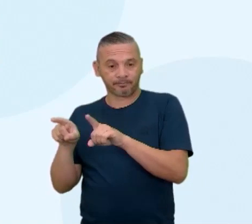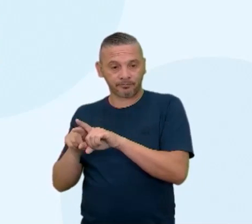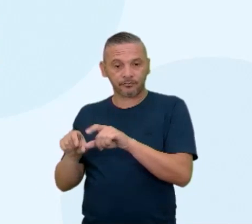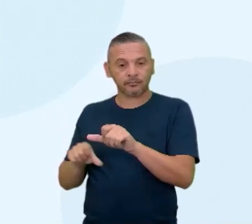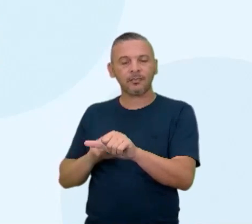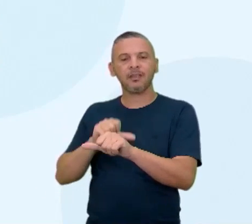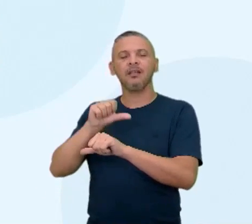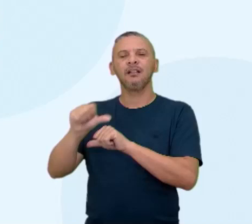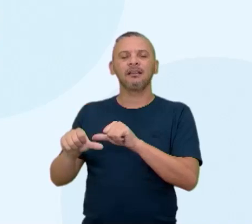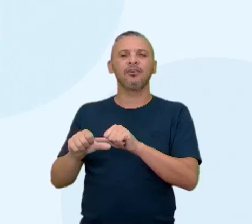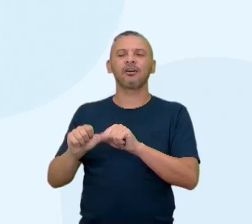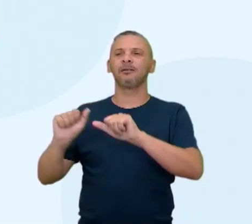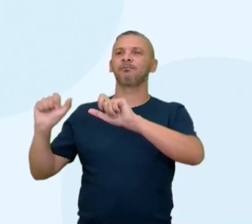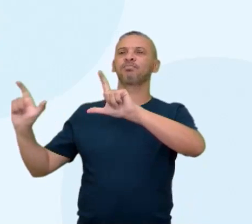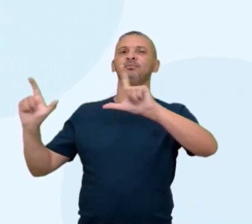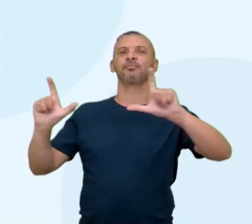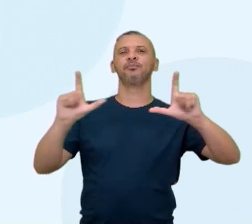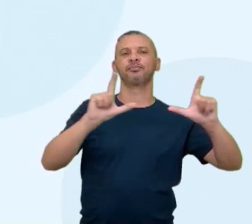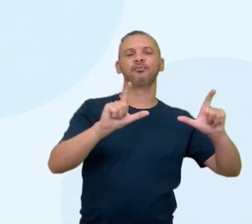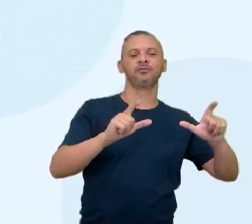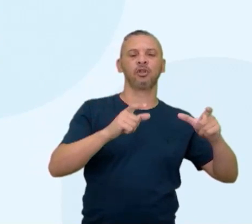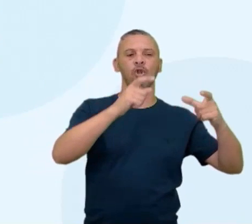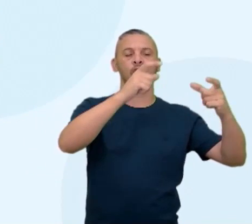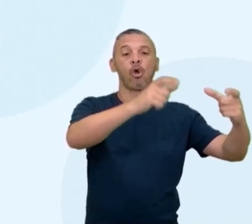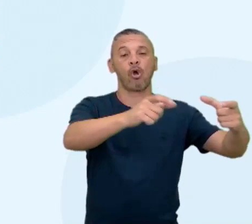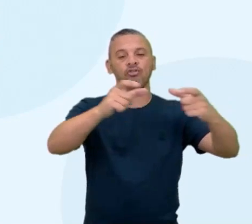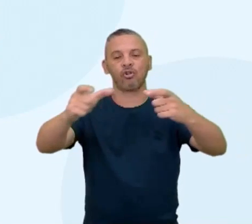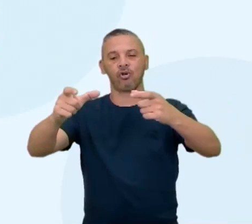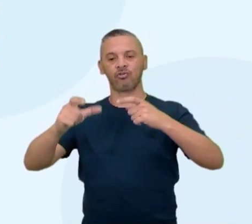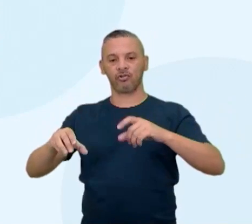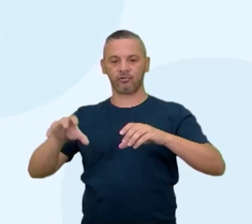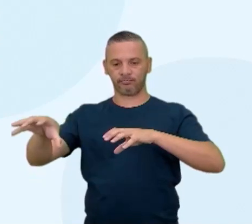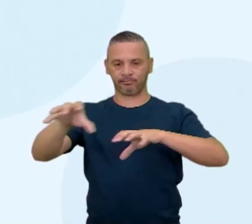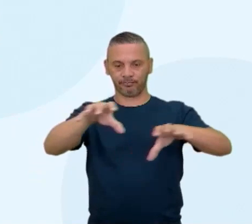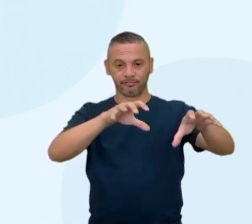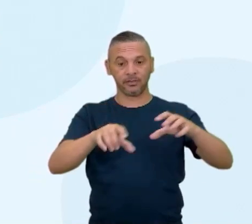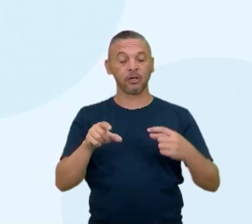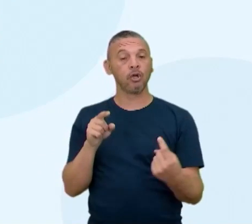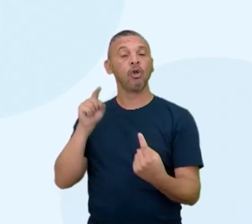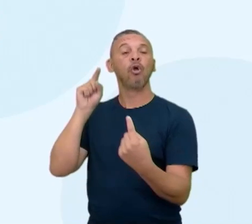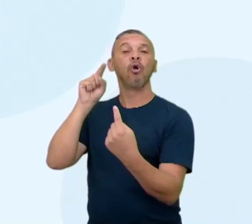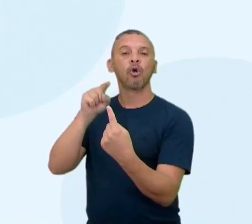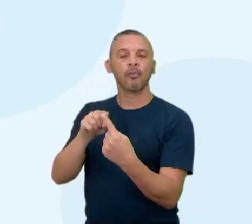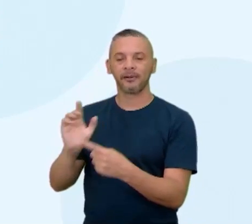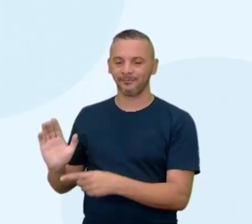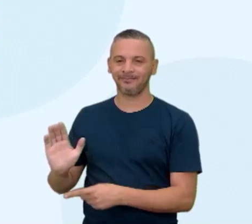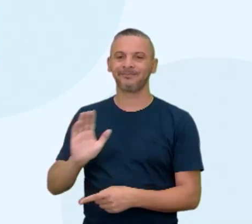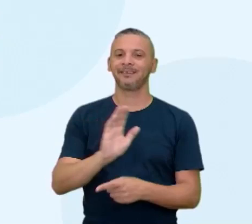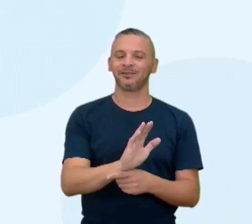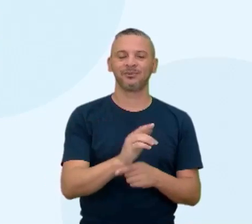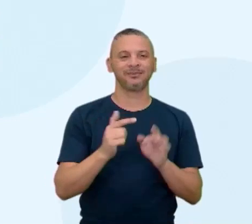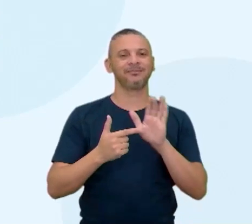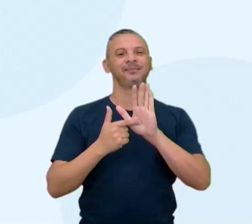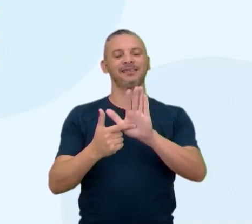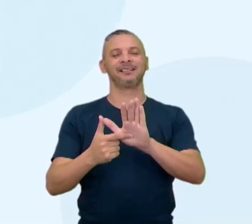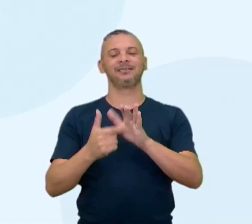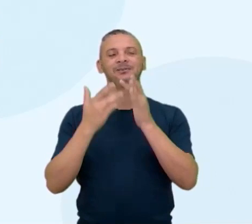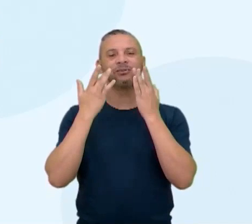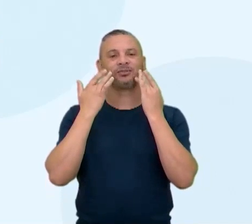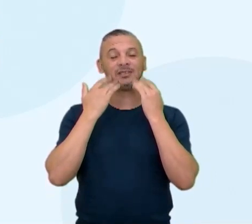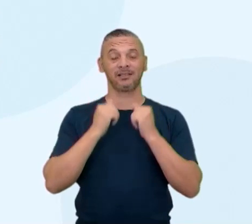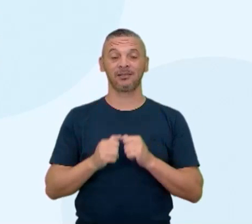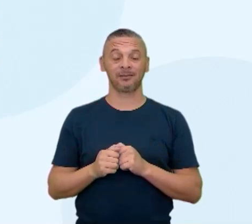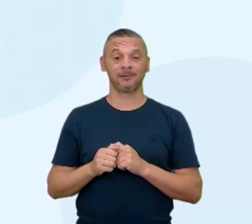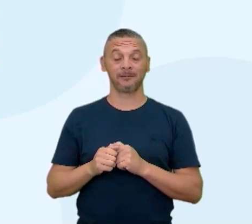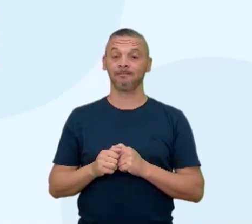o cenário, ali a questão de passos, o local que deve ficar, são indicações que auxiliam, né, a apresentação. O